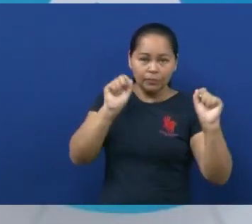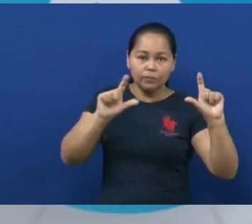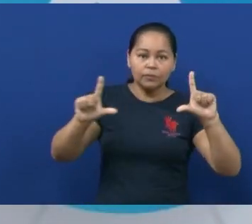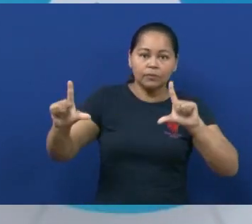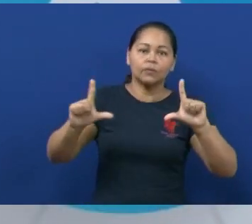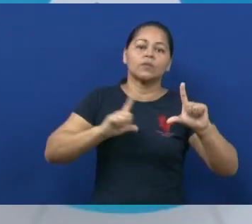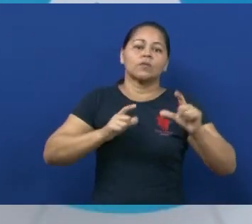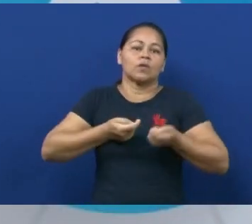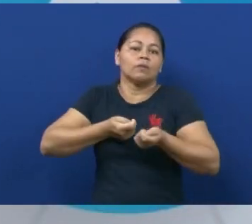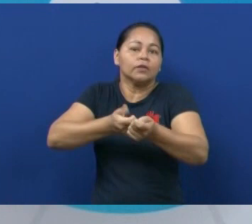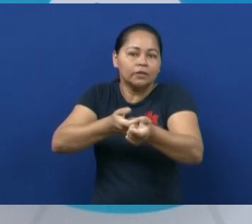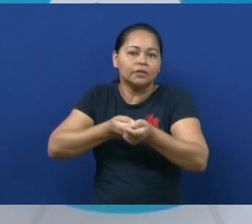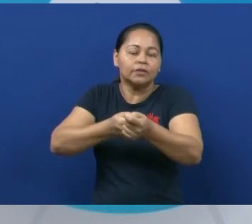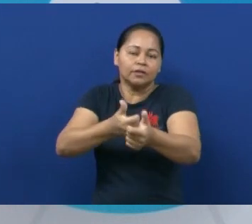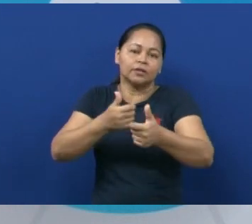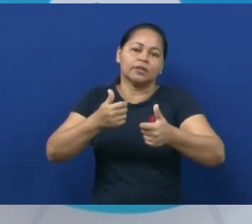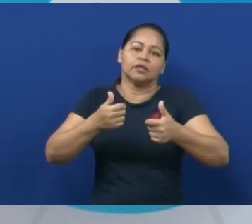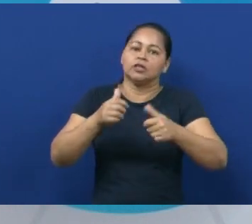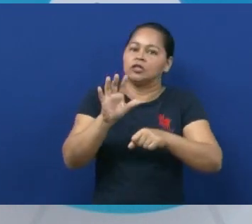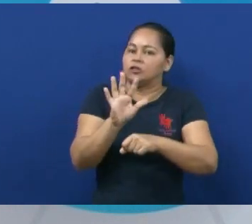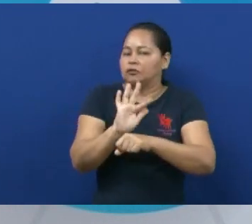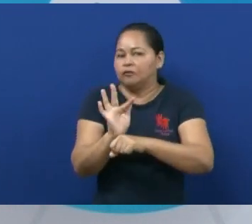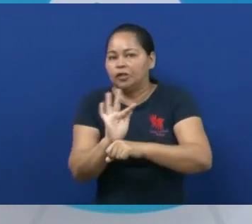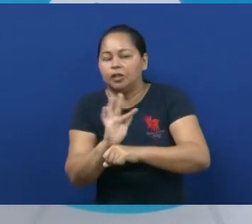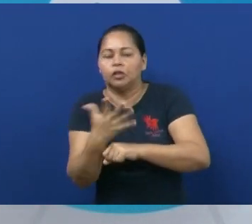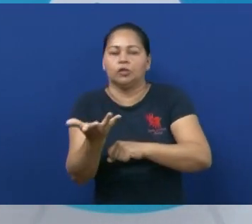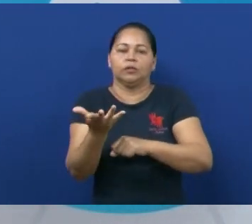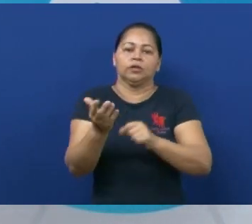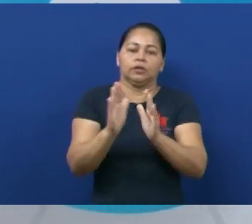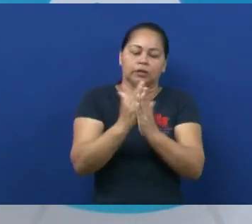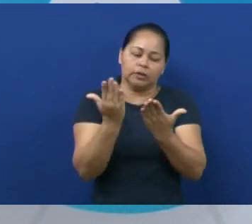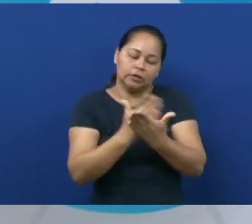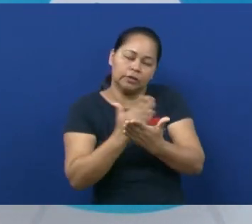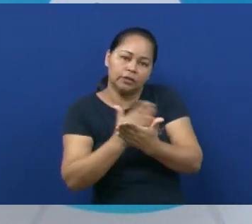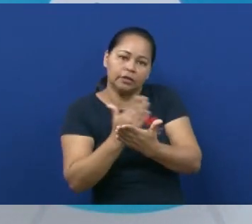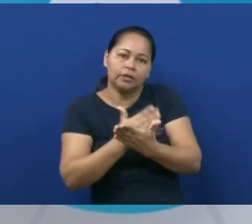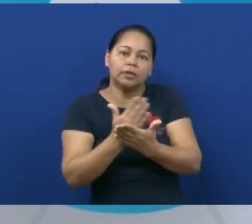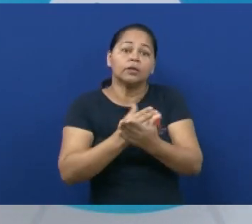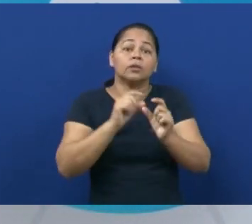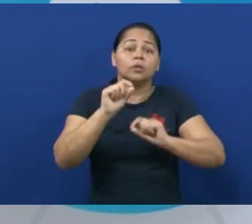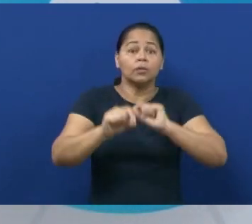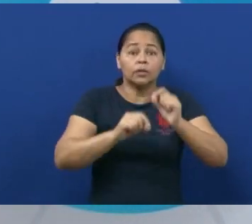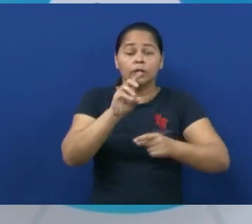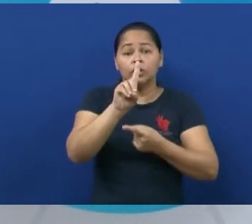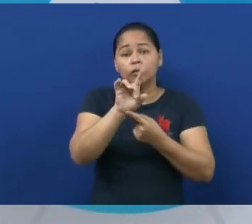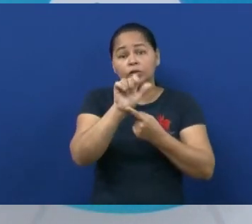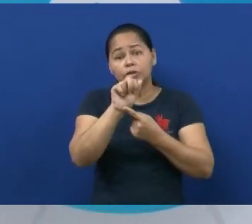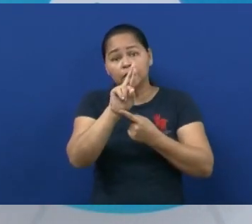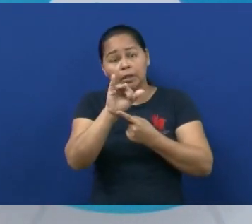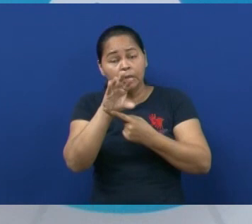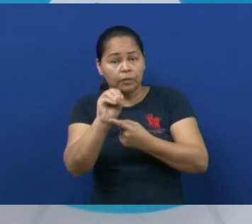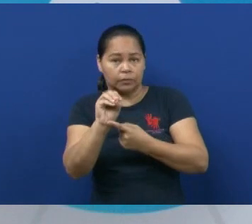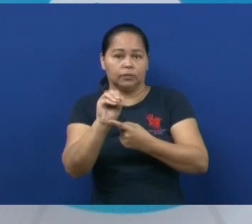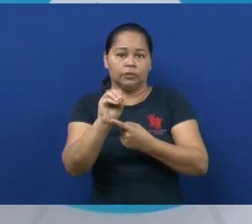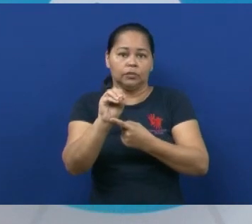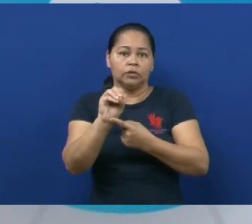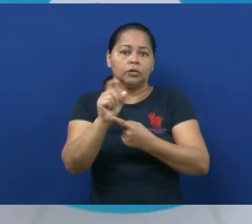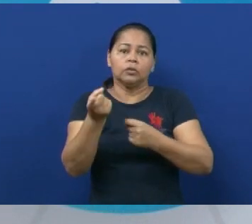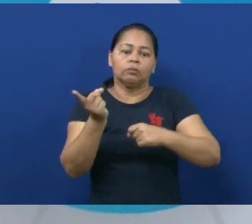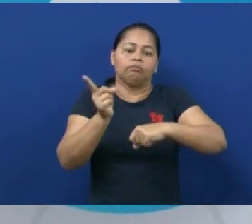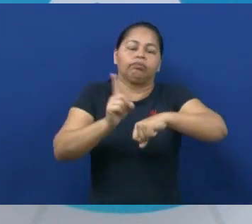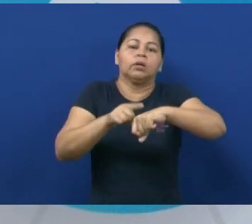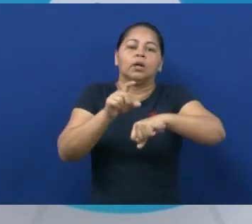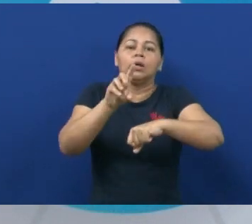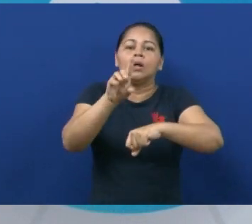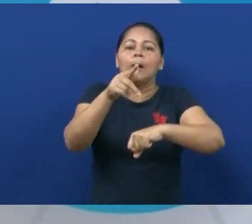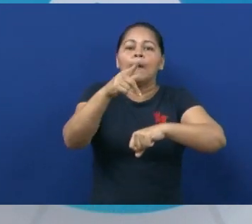temos dicas de filmes e de livros, como O Diário do Ano da Peste, que ele fala da Grande Peste